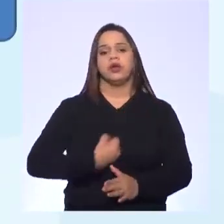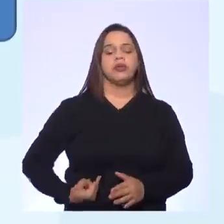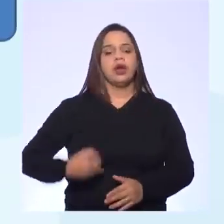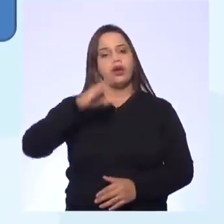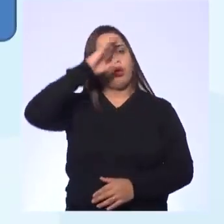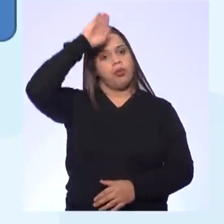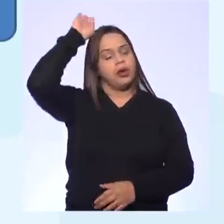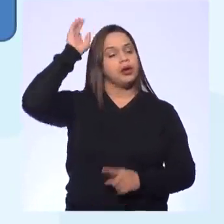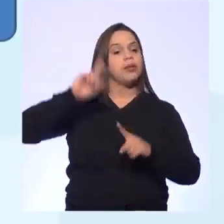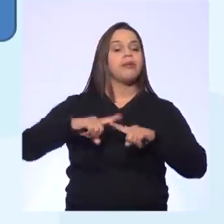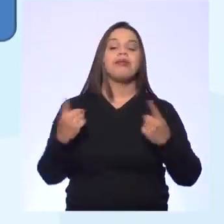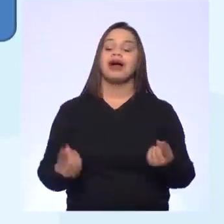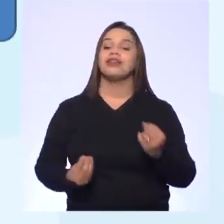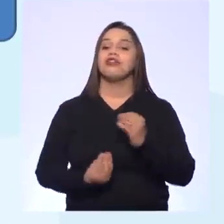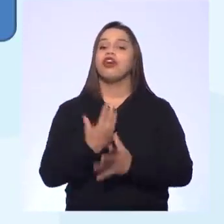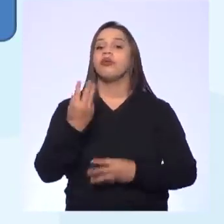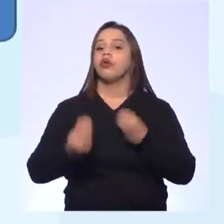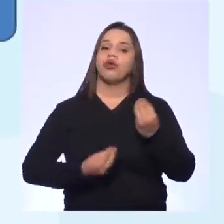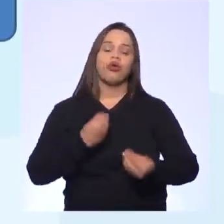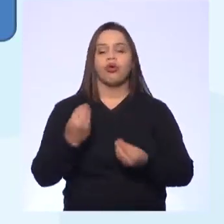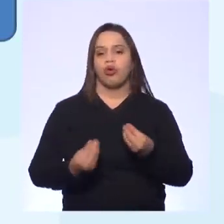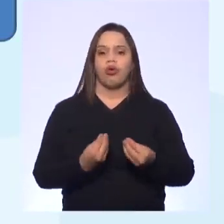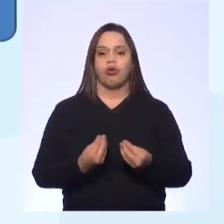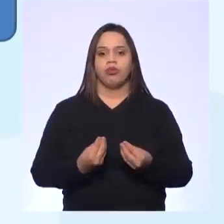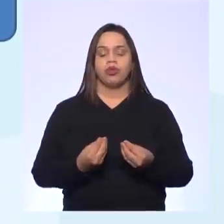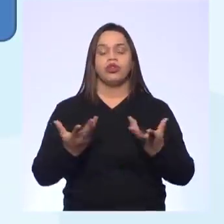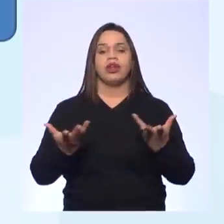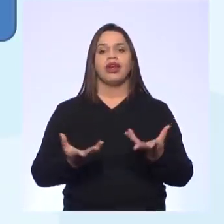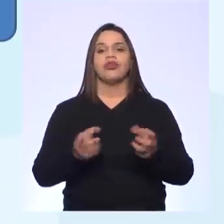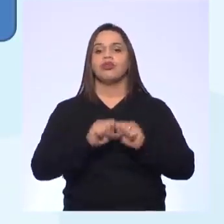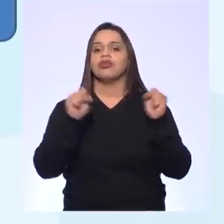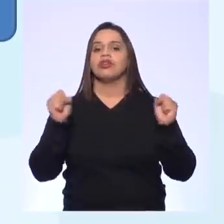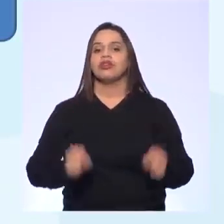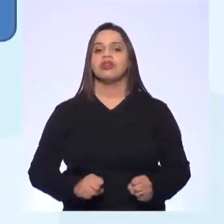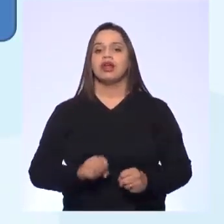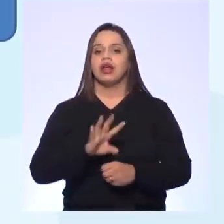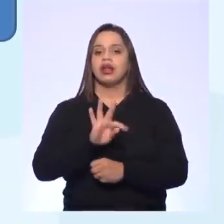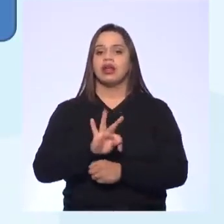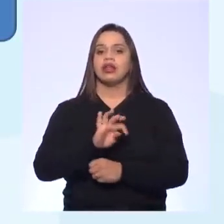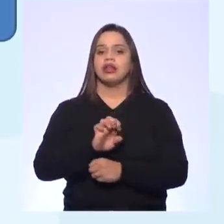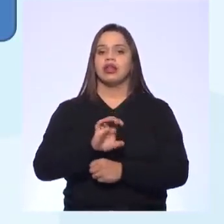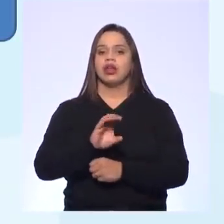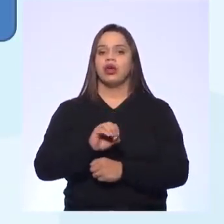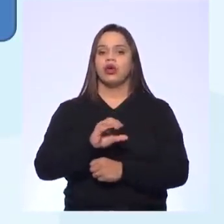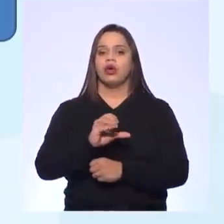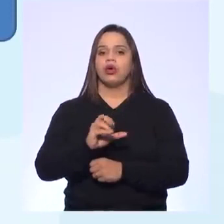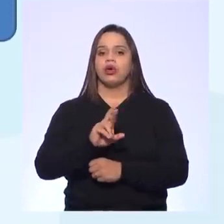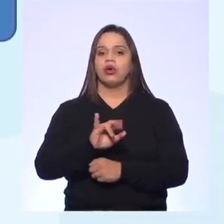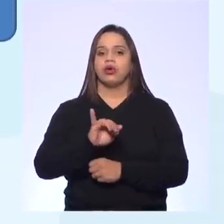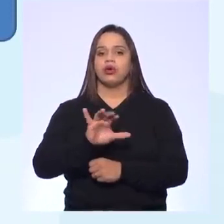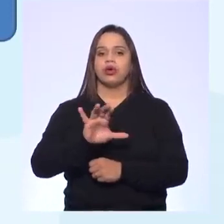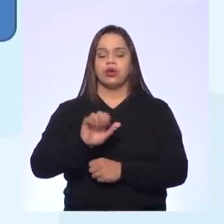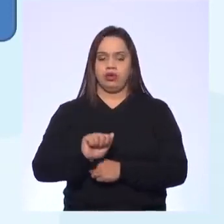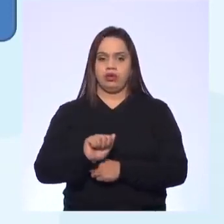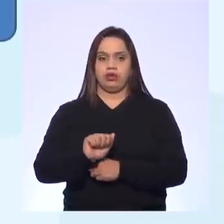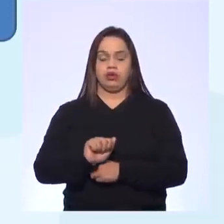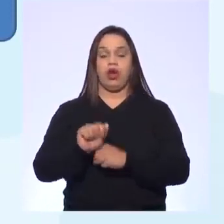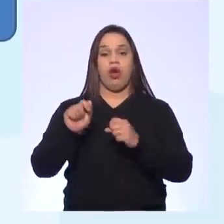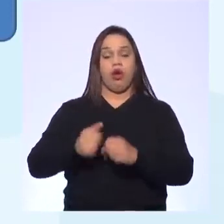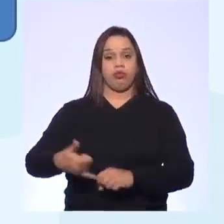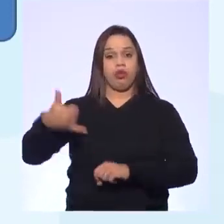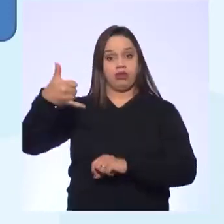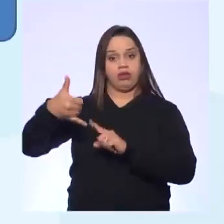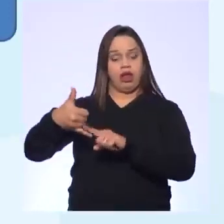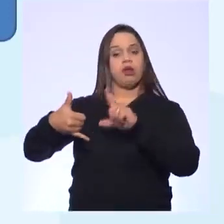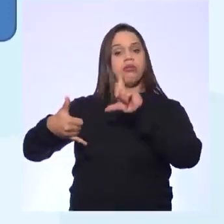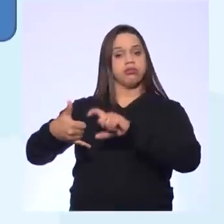Só que ele forma esse Império Romano num sistema de teocracia. Pessoal, tira um print dessa tela, porque vocês vão ouvir falar muito de